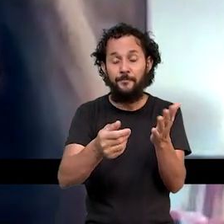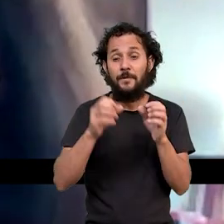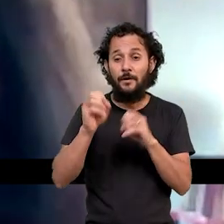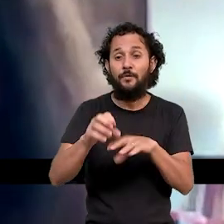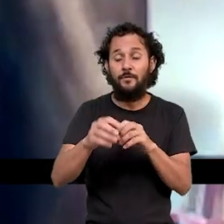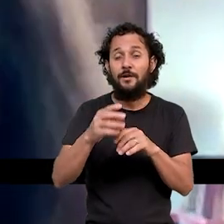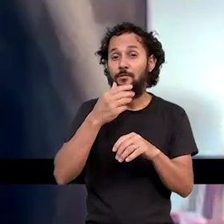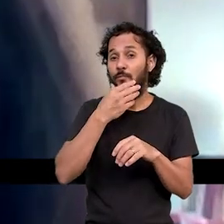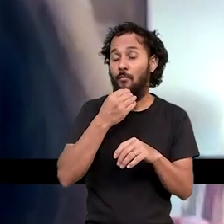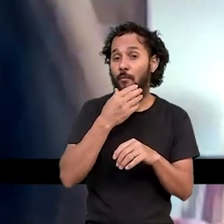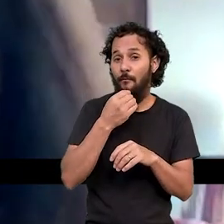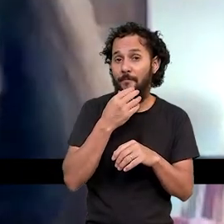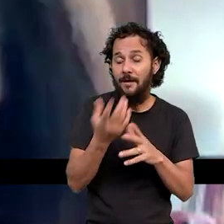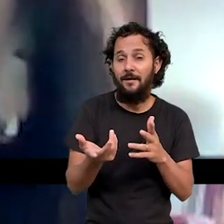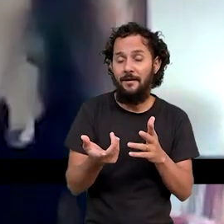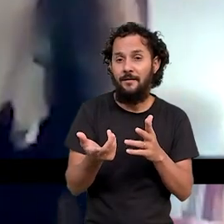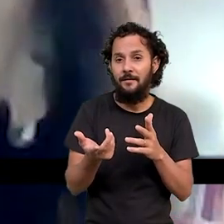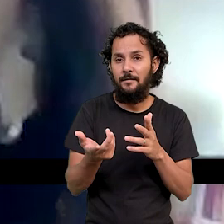A Educação do Homem.